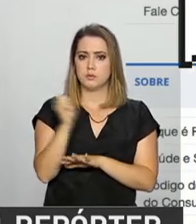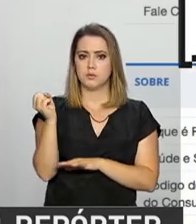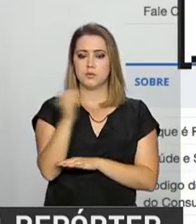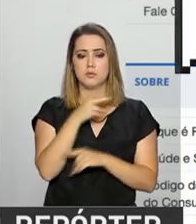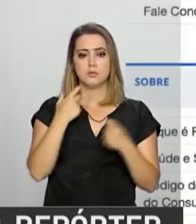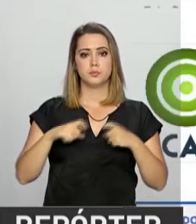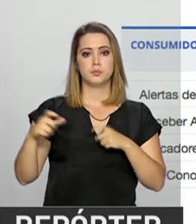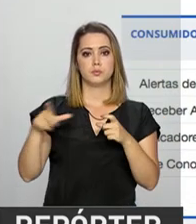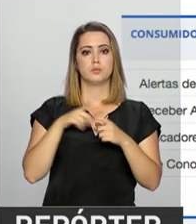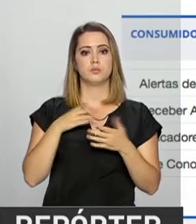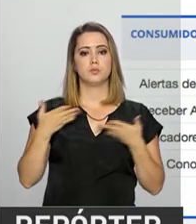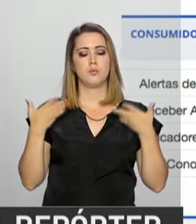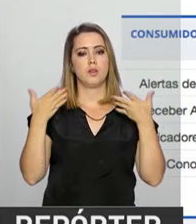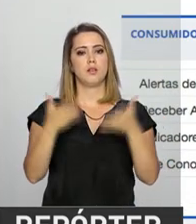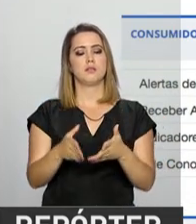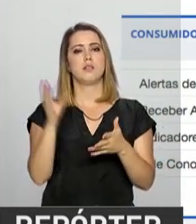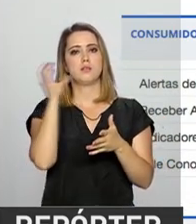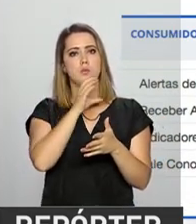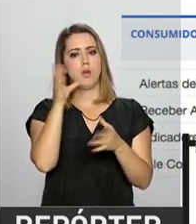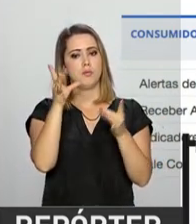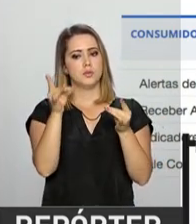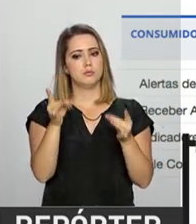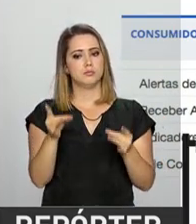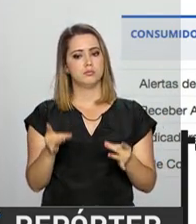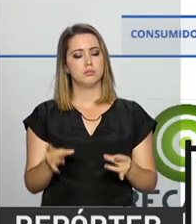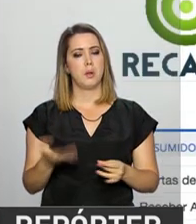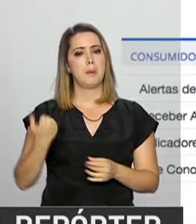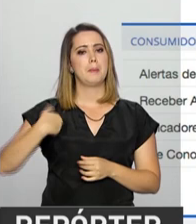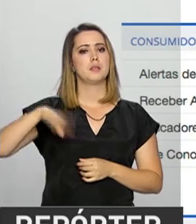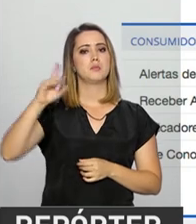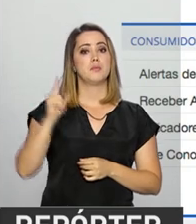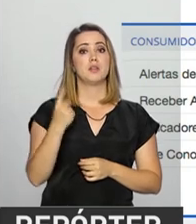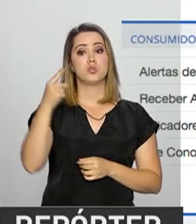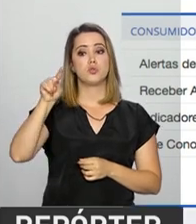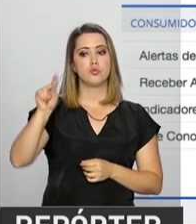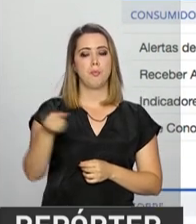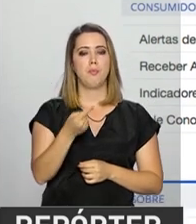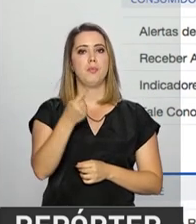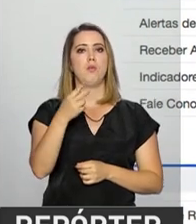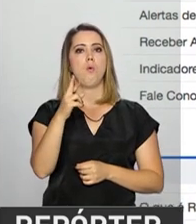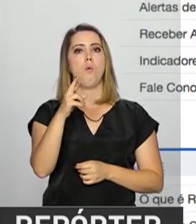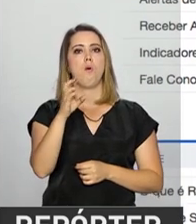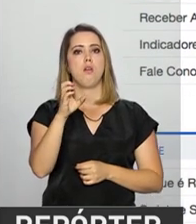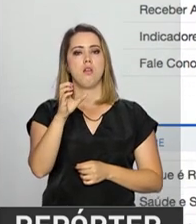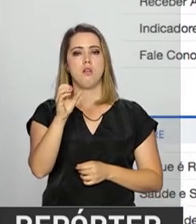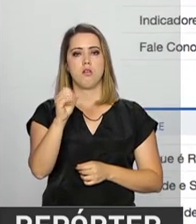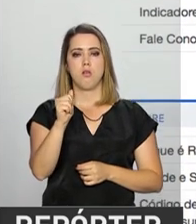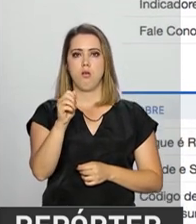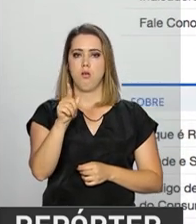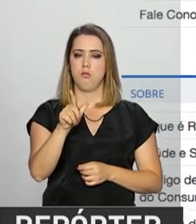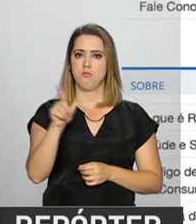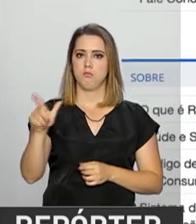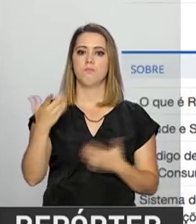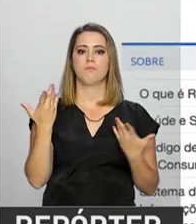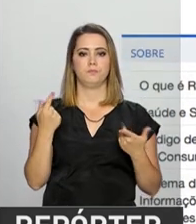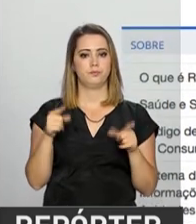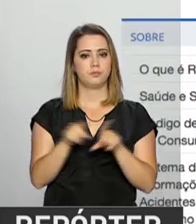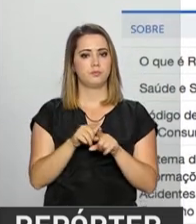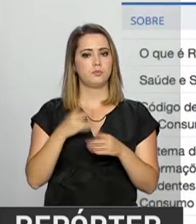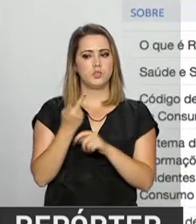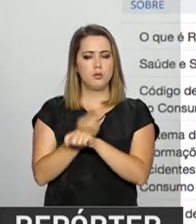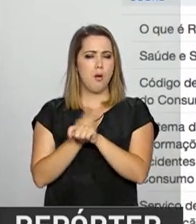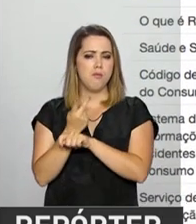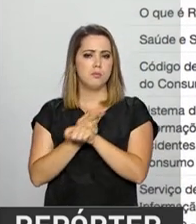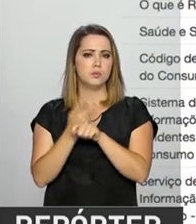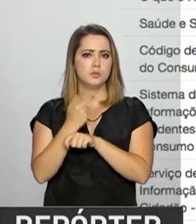plataforma traz acesso rápido e detalhado aos mais de mil recall em andamento com ferramenta de busca detalhada